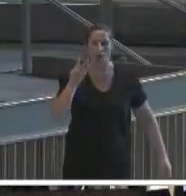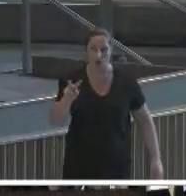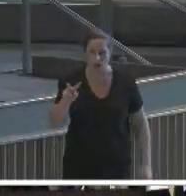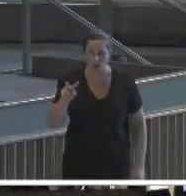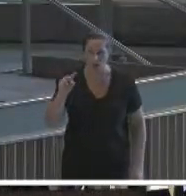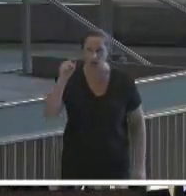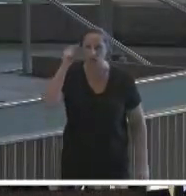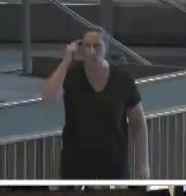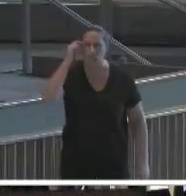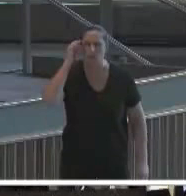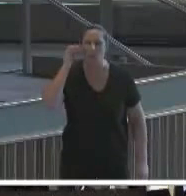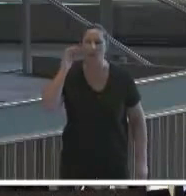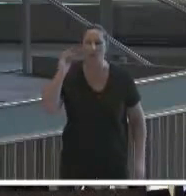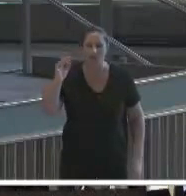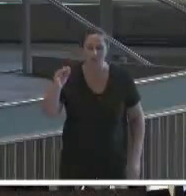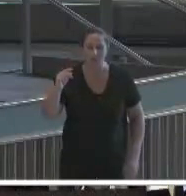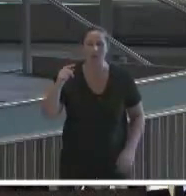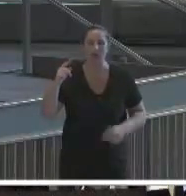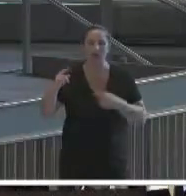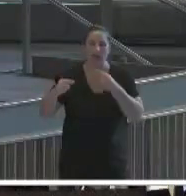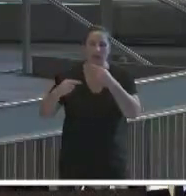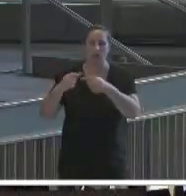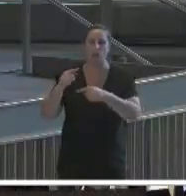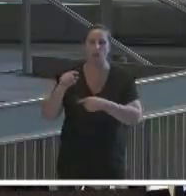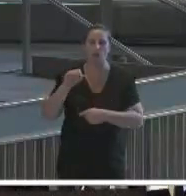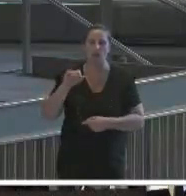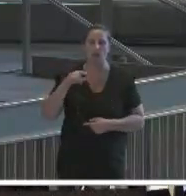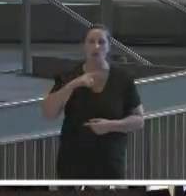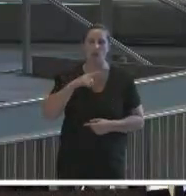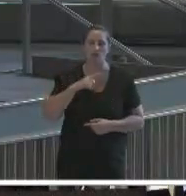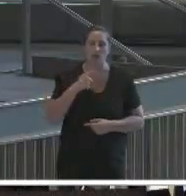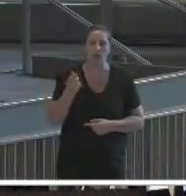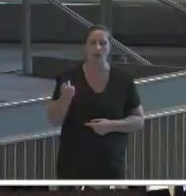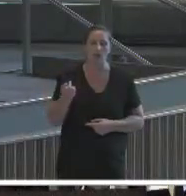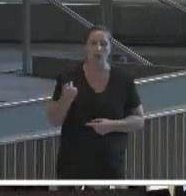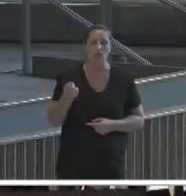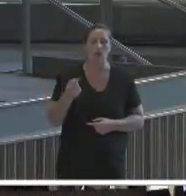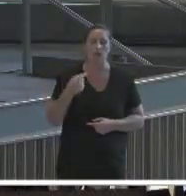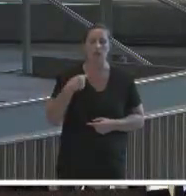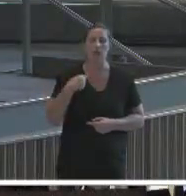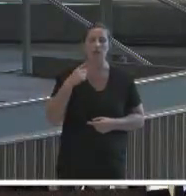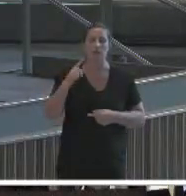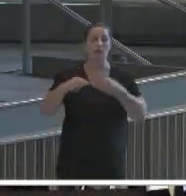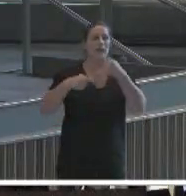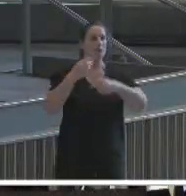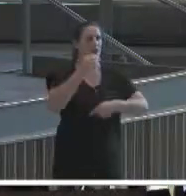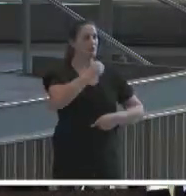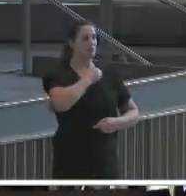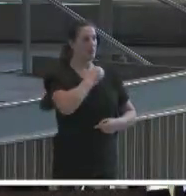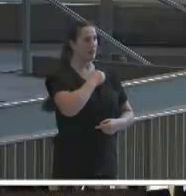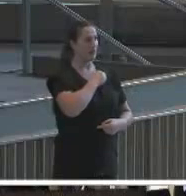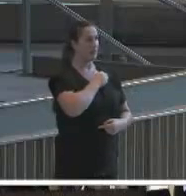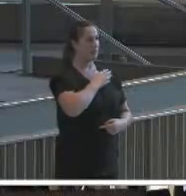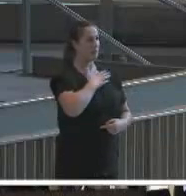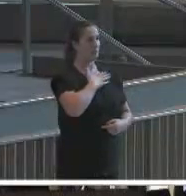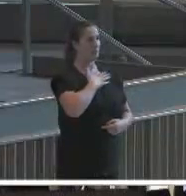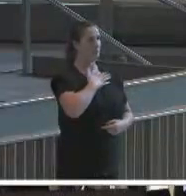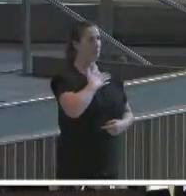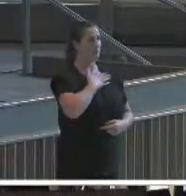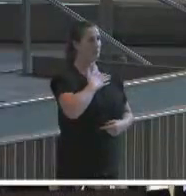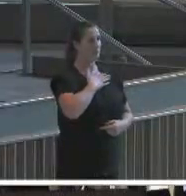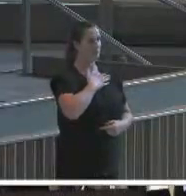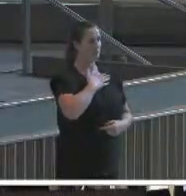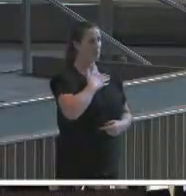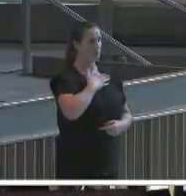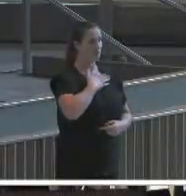que eu seria ou estaria naquela condição, e aí então nasce o pecado na minha vida. Mas olha